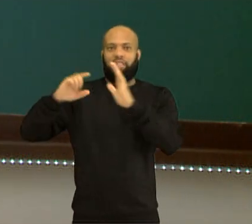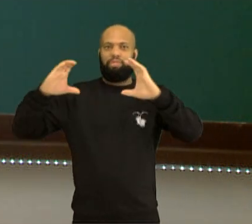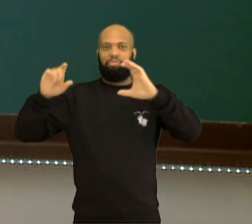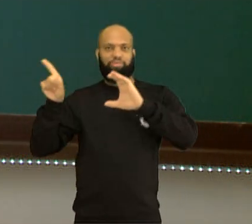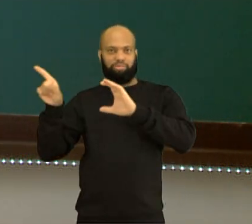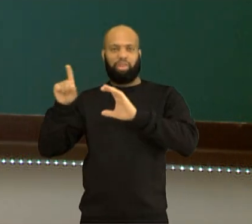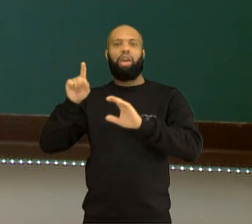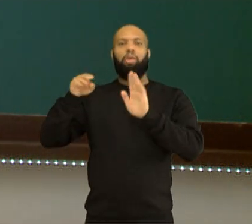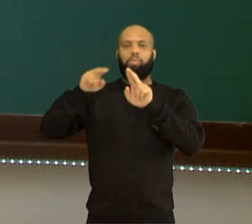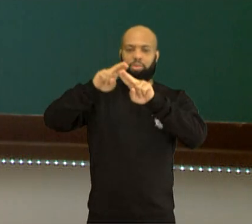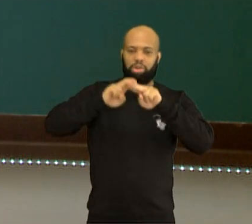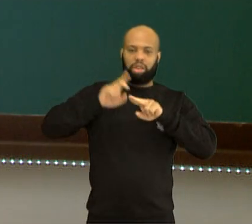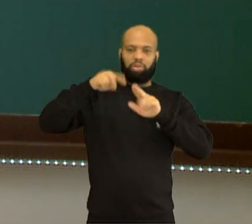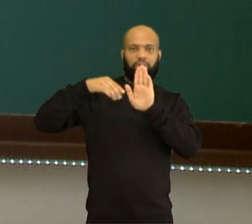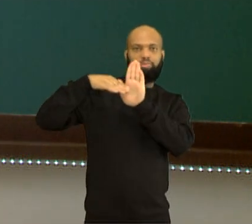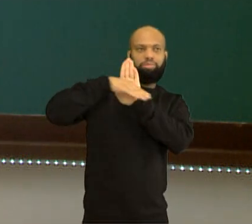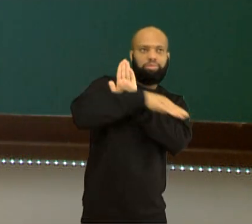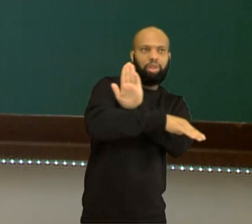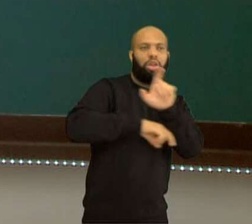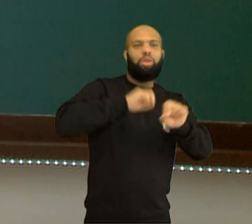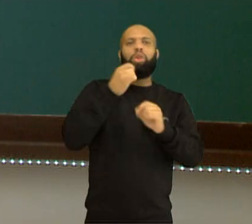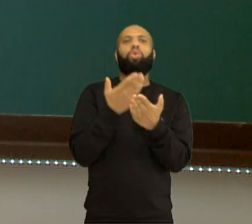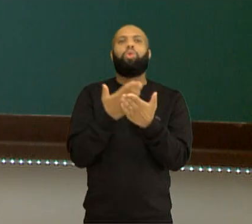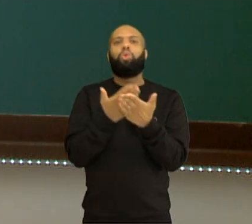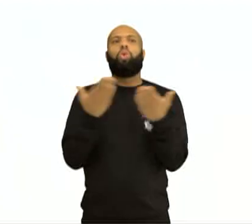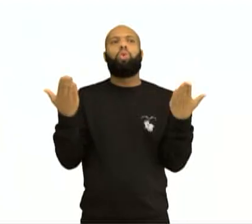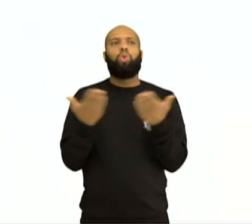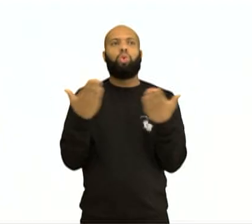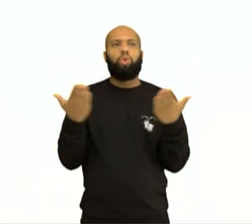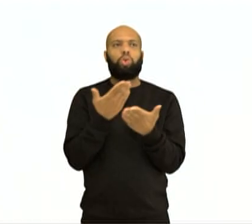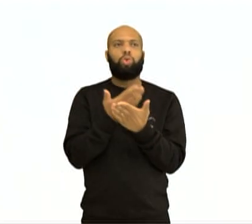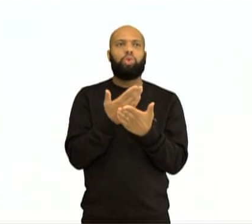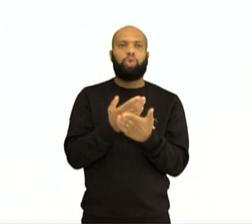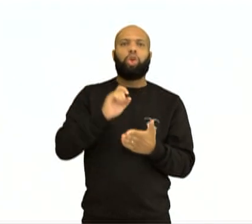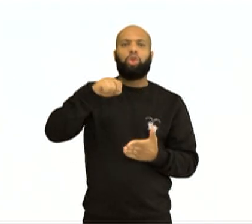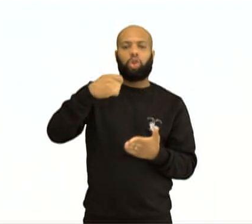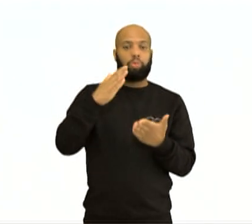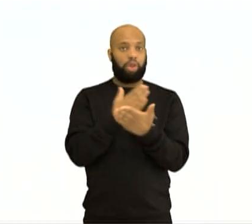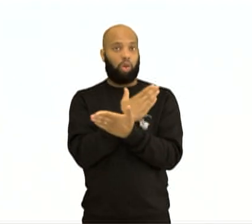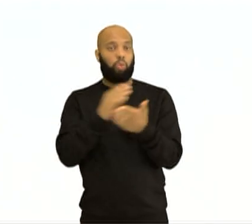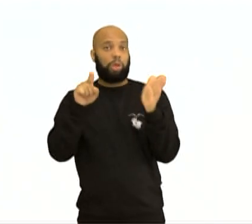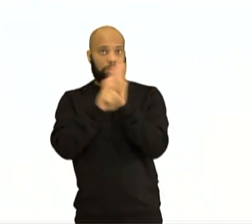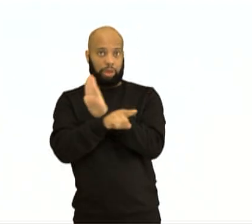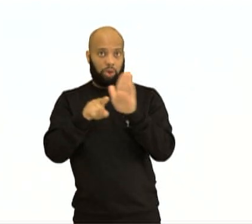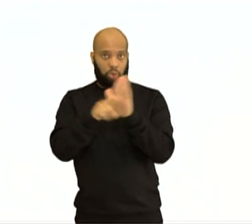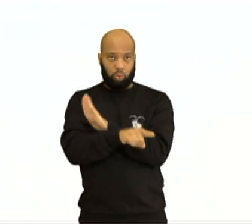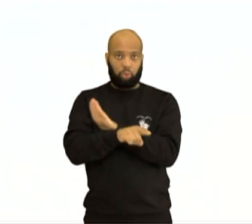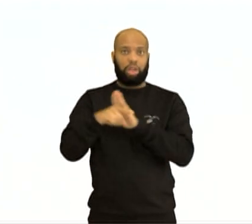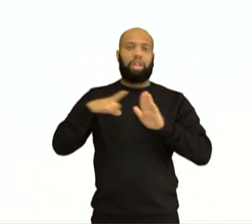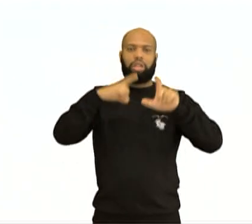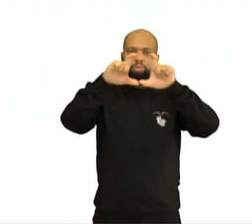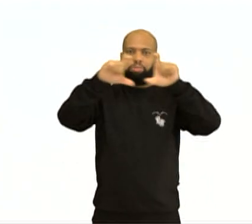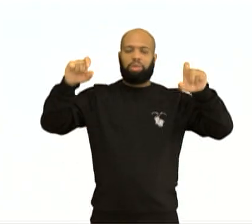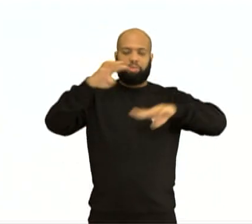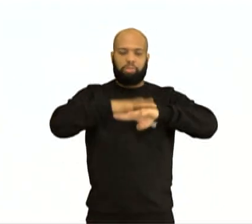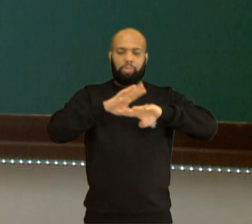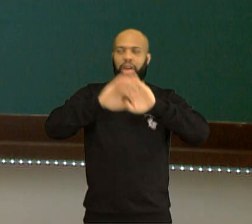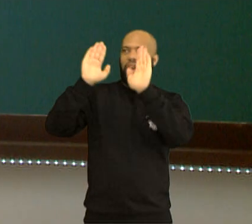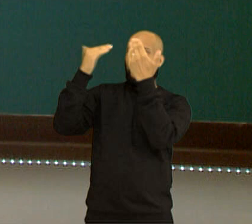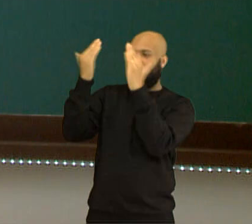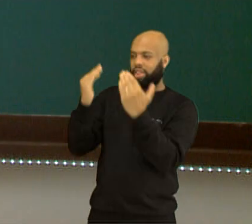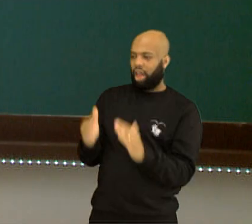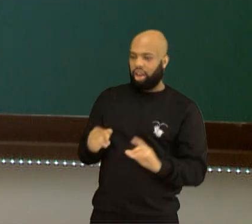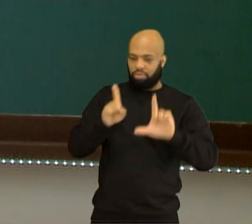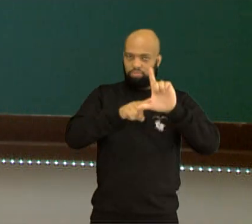tá bom, galerinha? Então, o que nós vimos nessa aula? Nós falamos sobre situações e problemas que foram resolvidas aí com a análise de gráficos